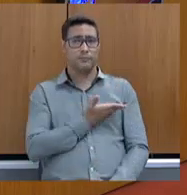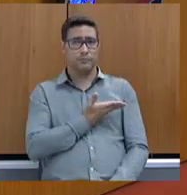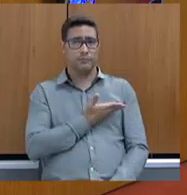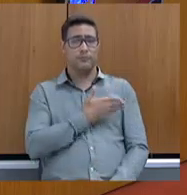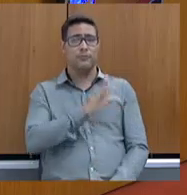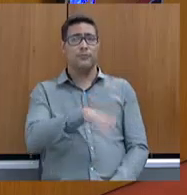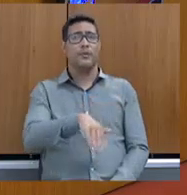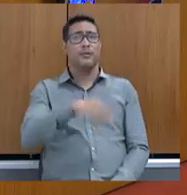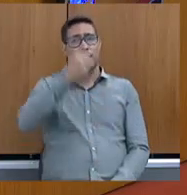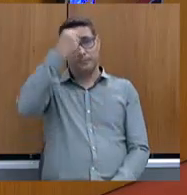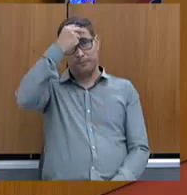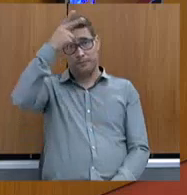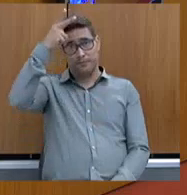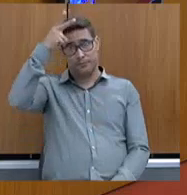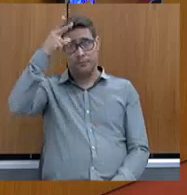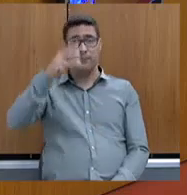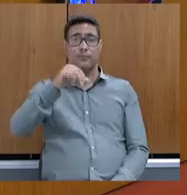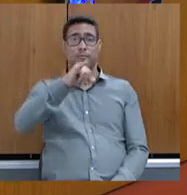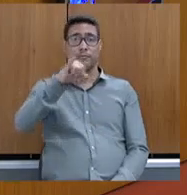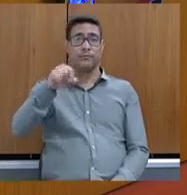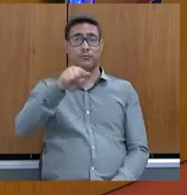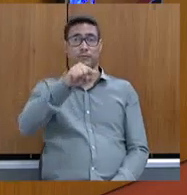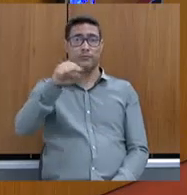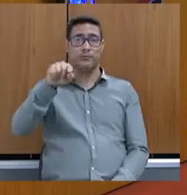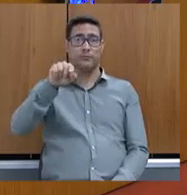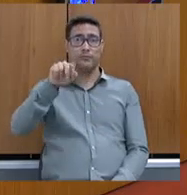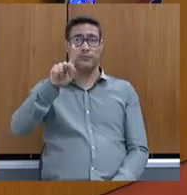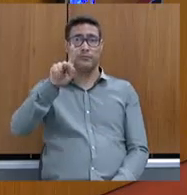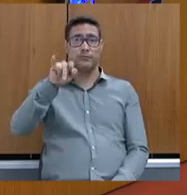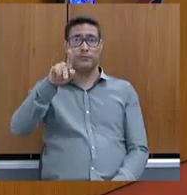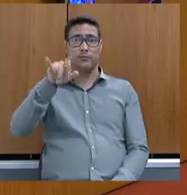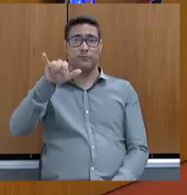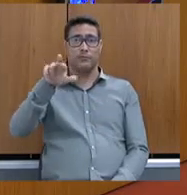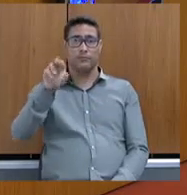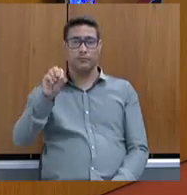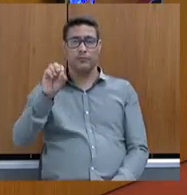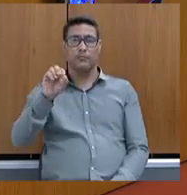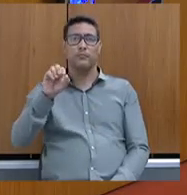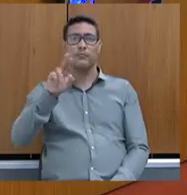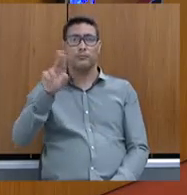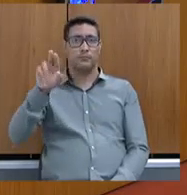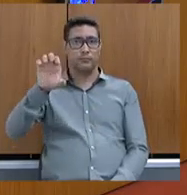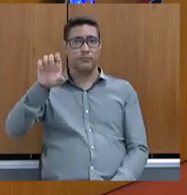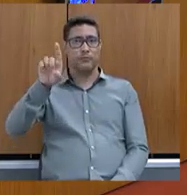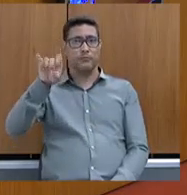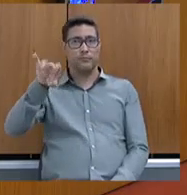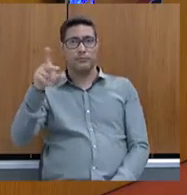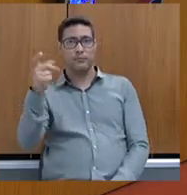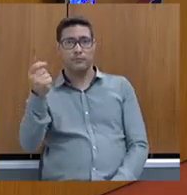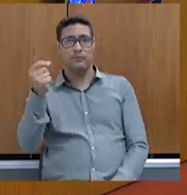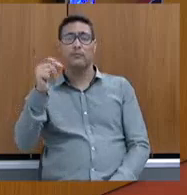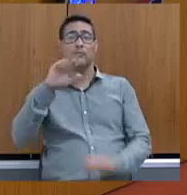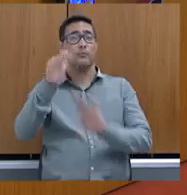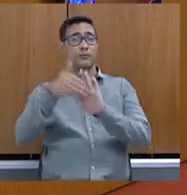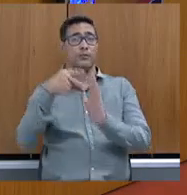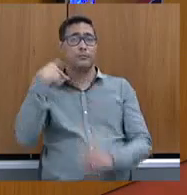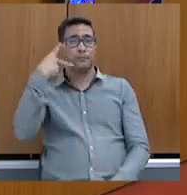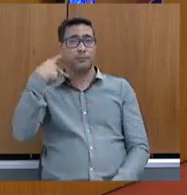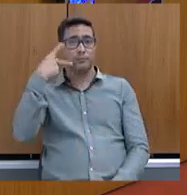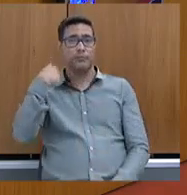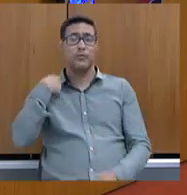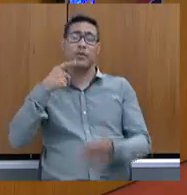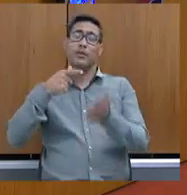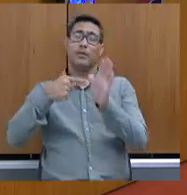Prefeito lá de João Pinheiro Edinho e todos os vereadores que o acompanham presidente do